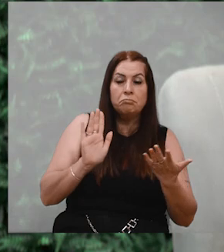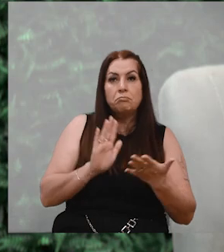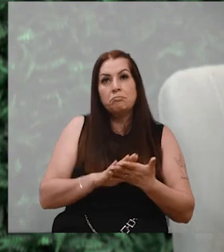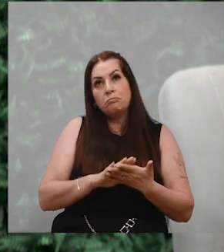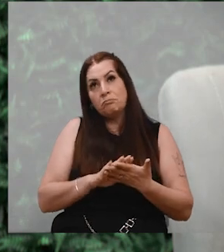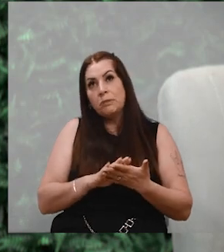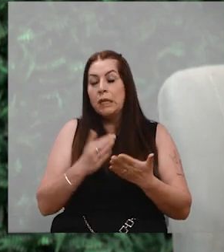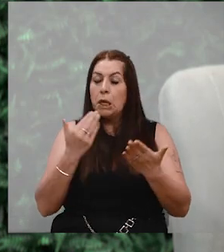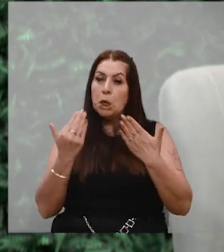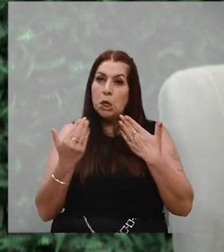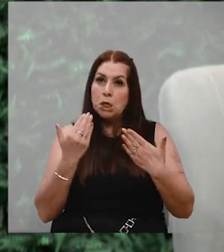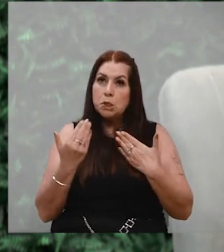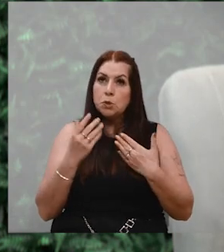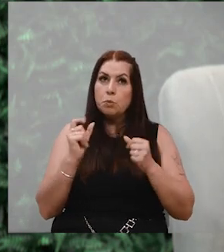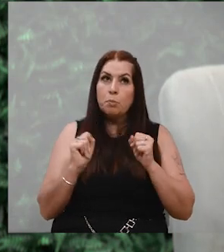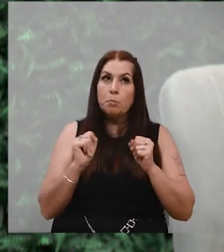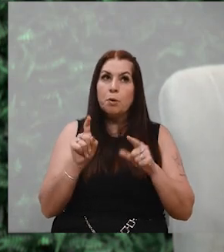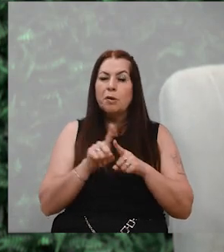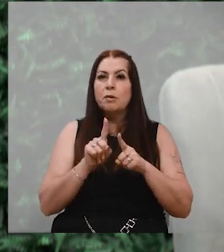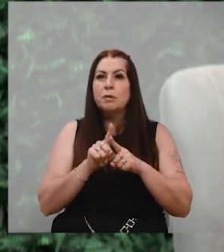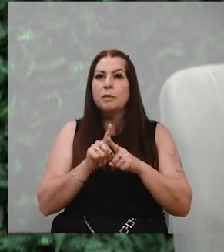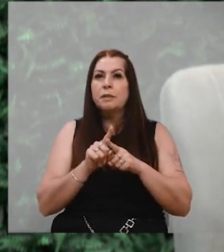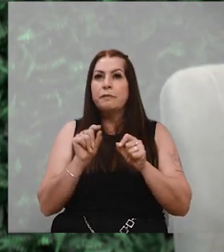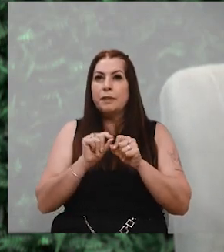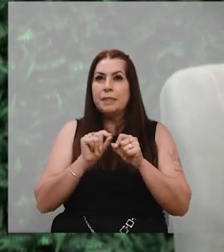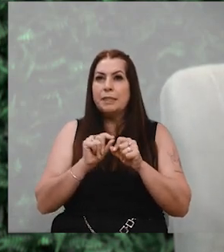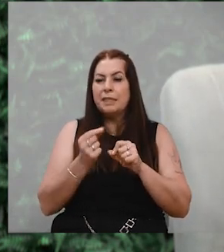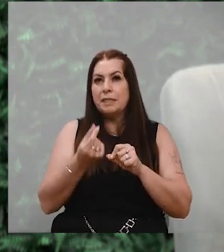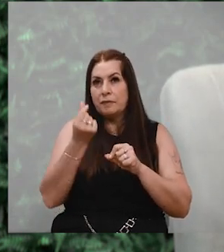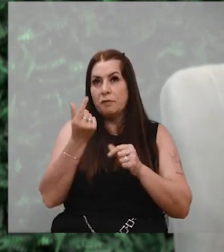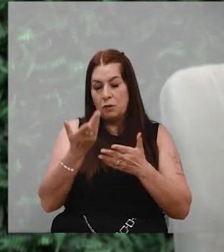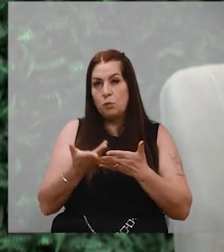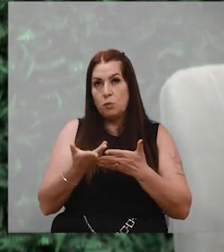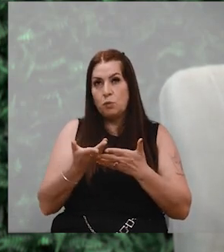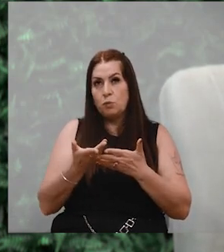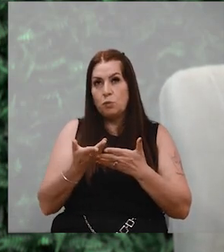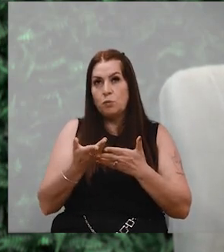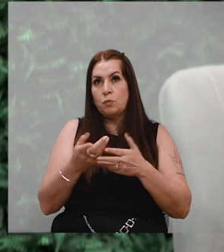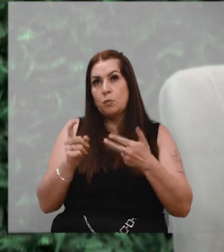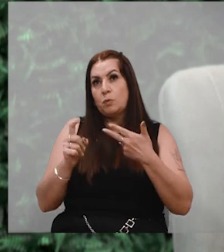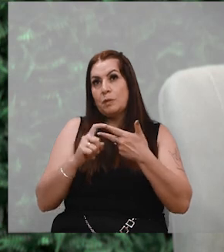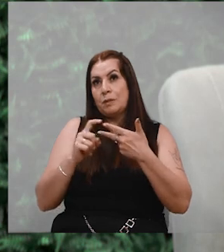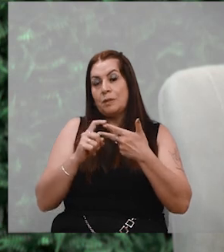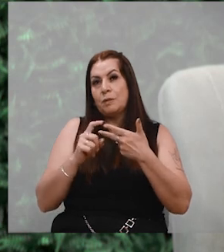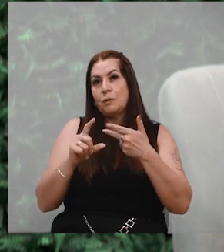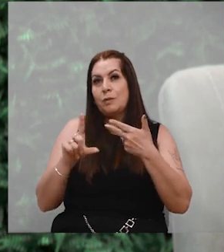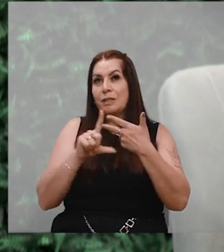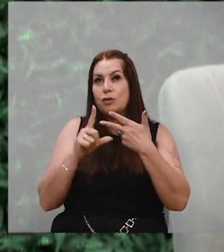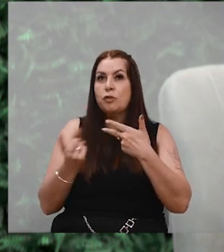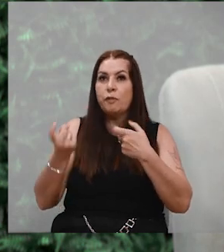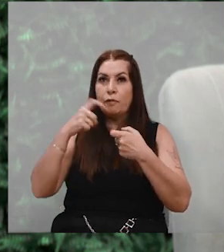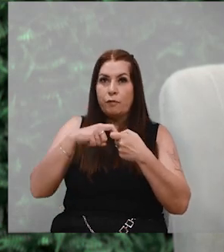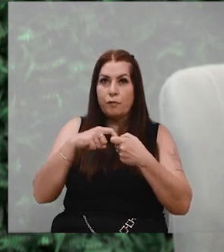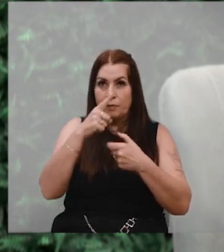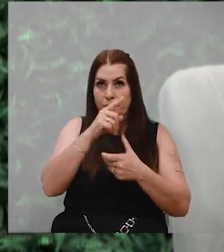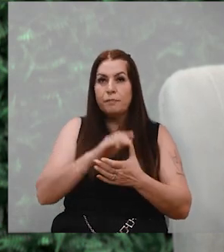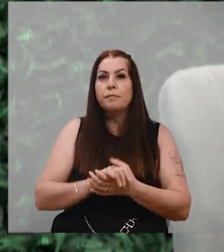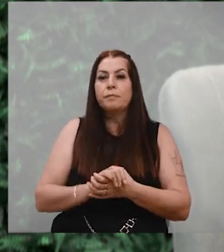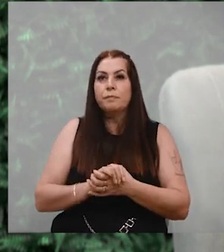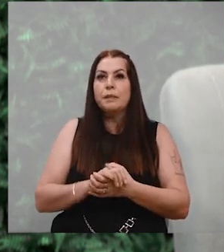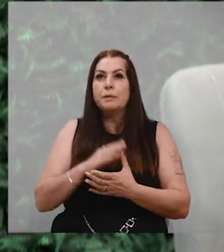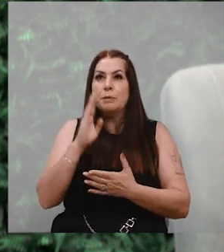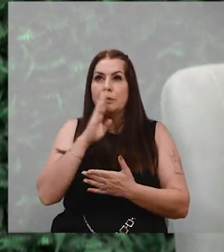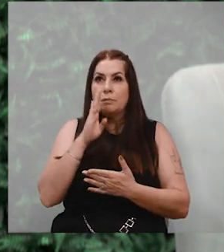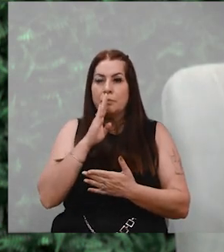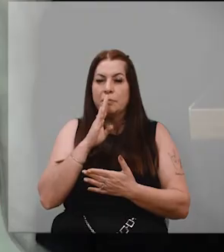não. Eles analisam aonde eles podem aplicar esse valor, né, que o legislativo devolve ao